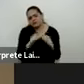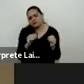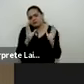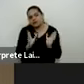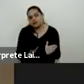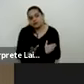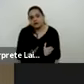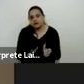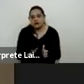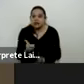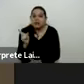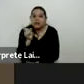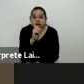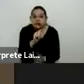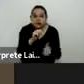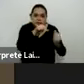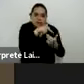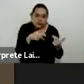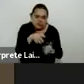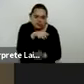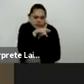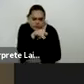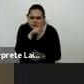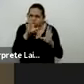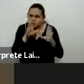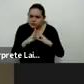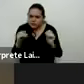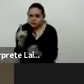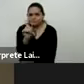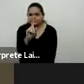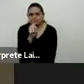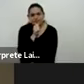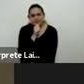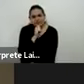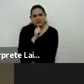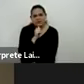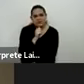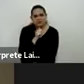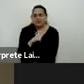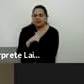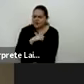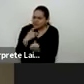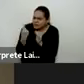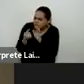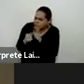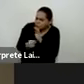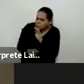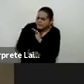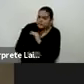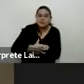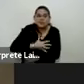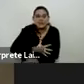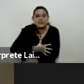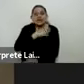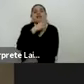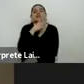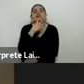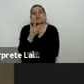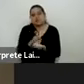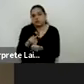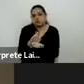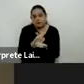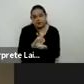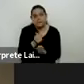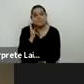Tá? É sabido que há uma profunda crise econômica, uma crise em função da